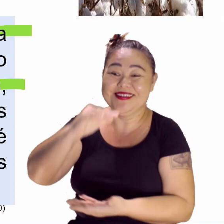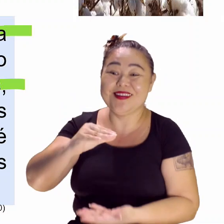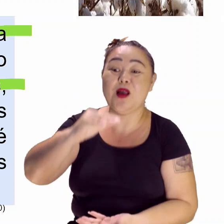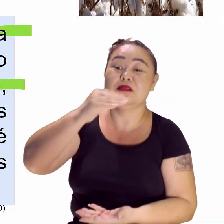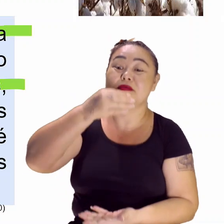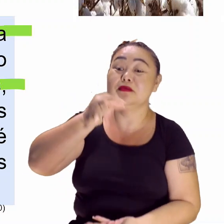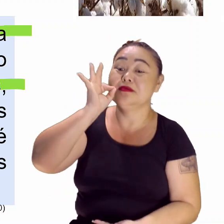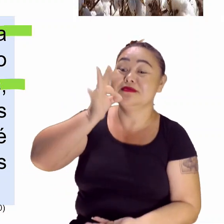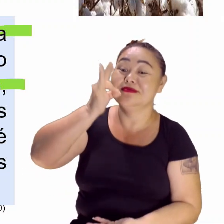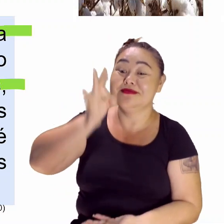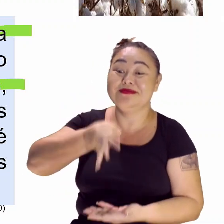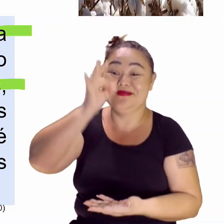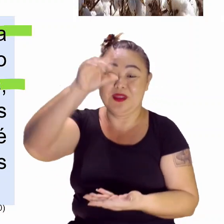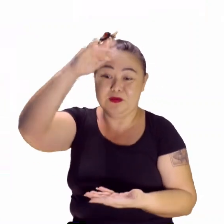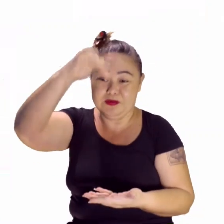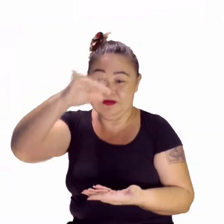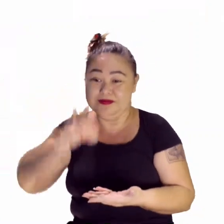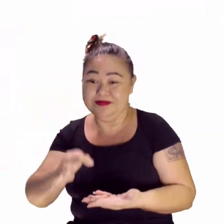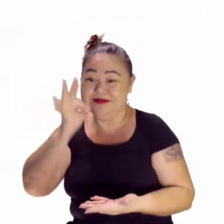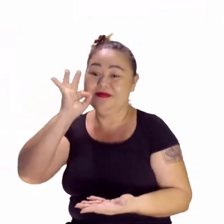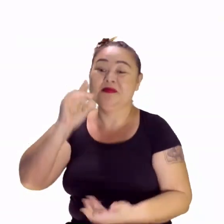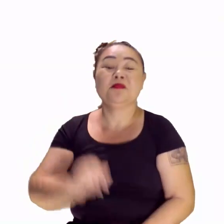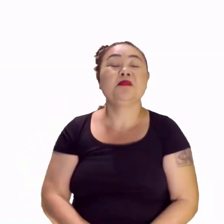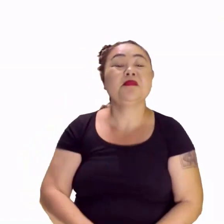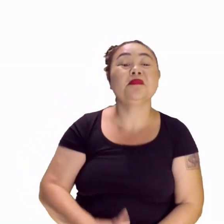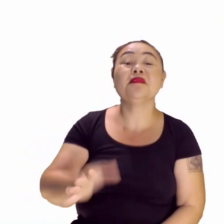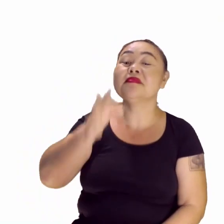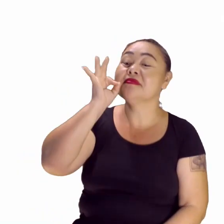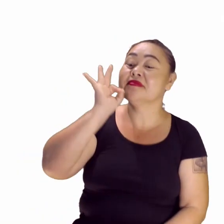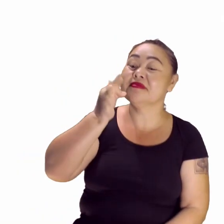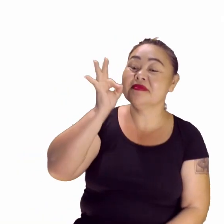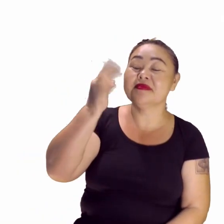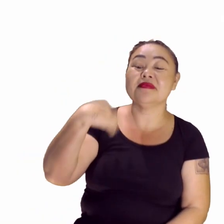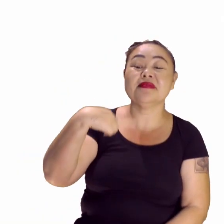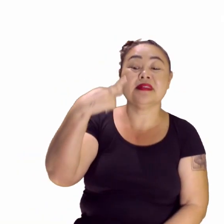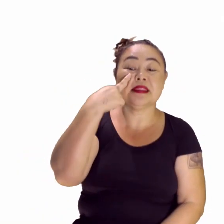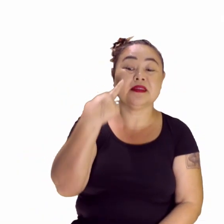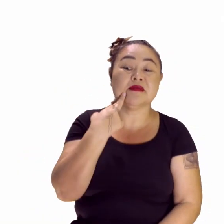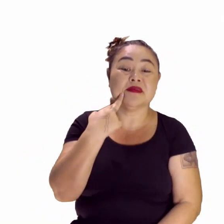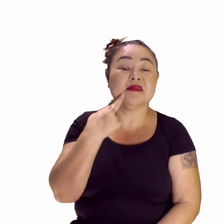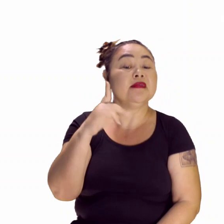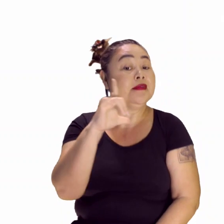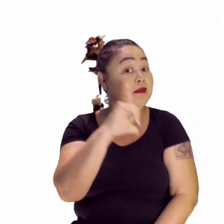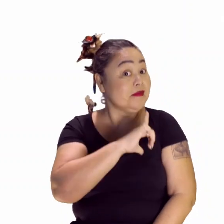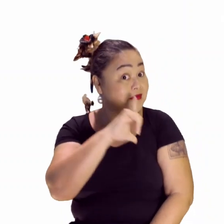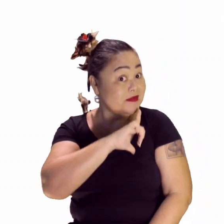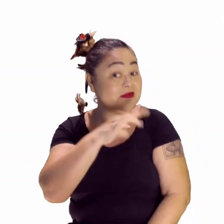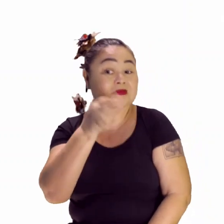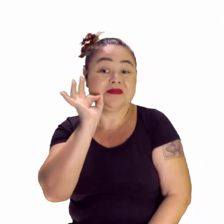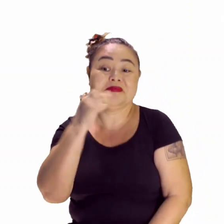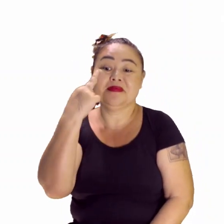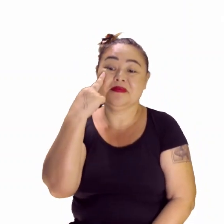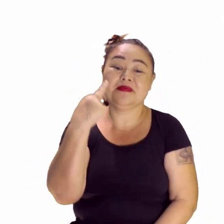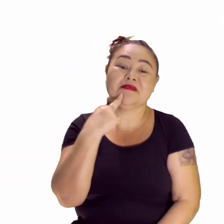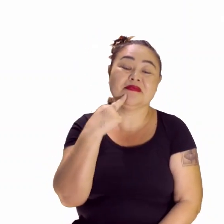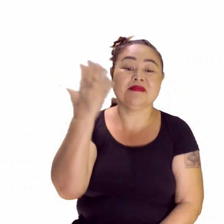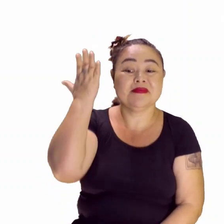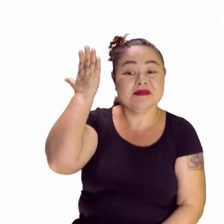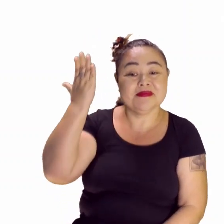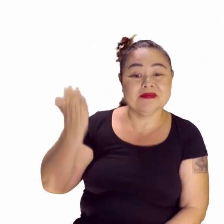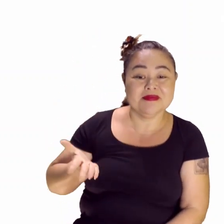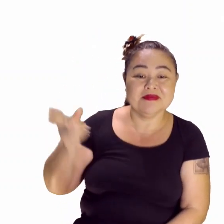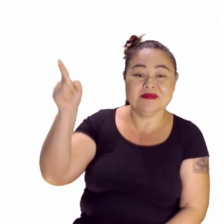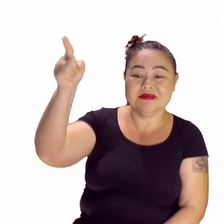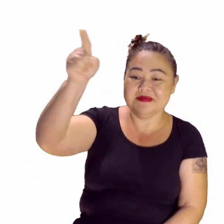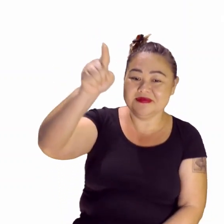cada garrafa com um litro e café para o Seu Jorge Rondônia temos café em Rondônia Então olha só